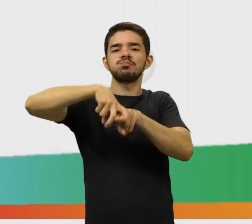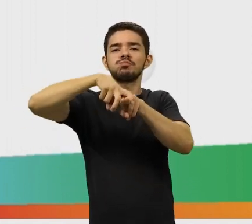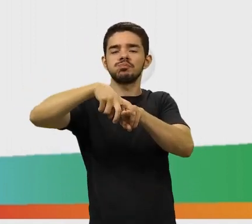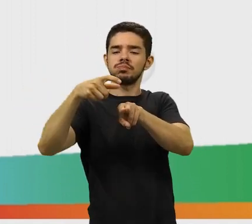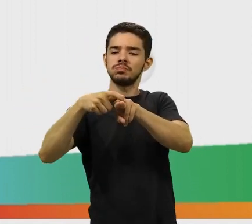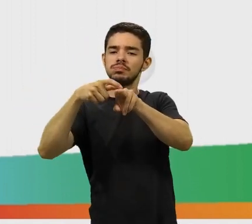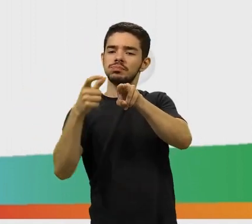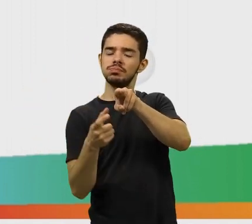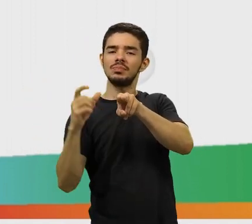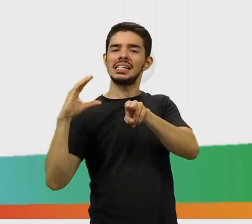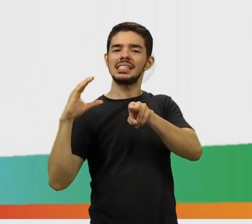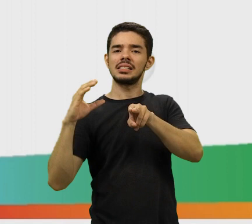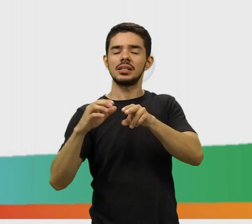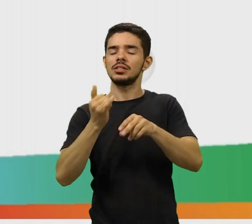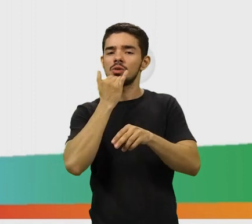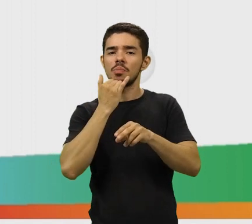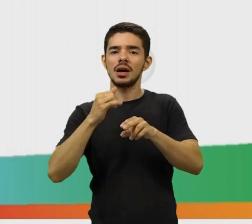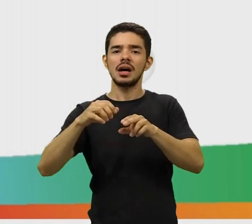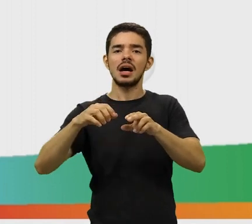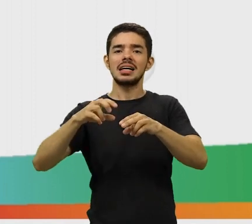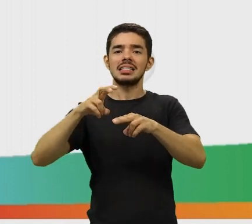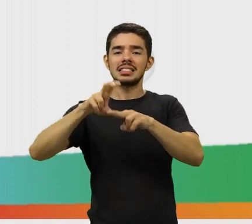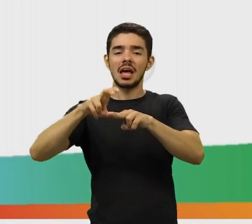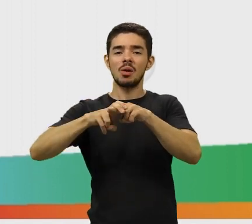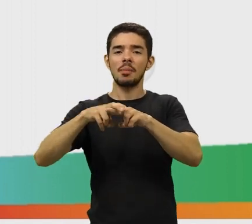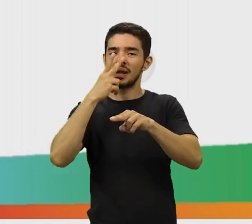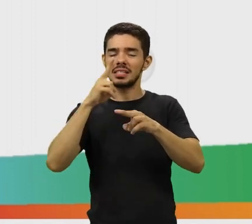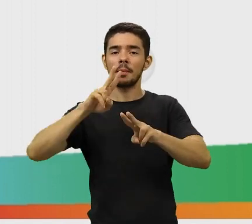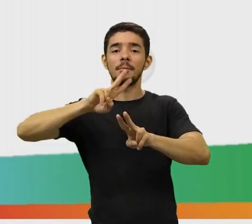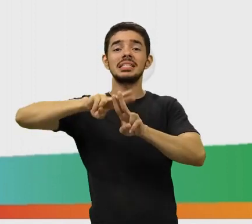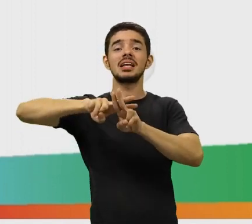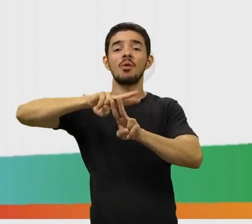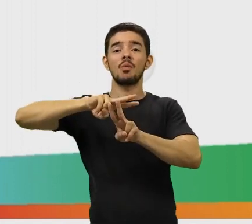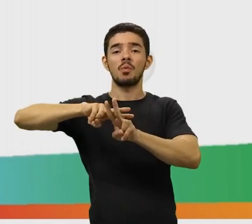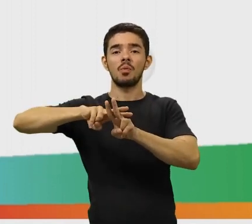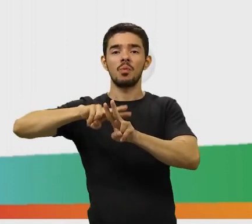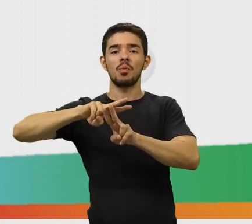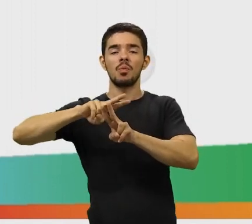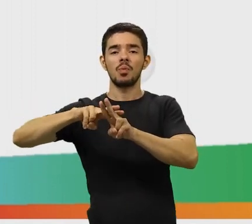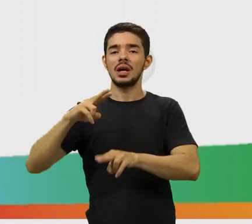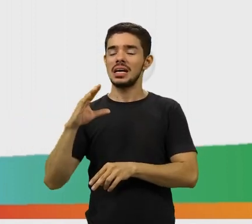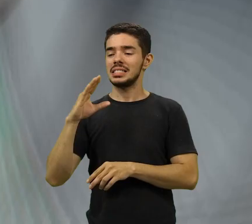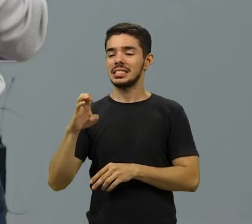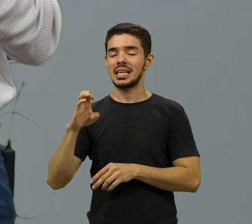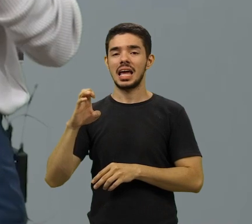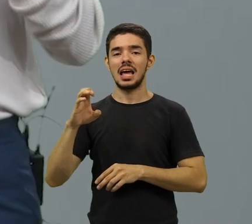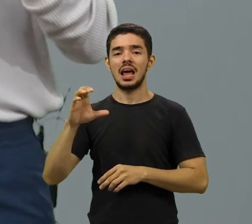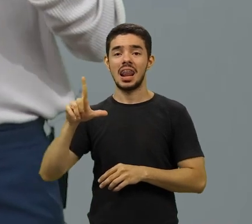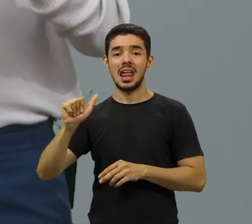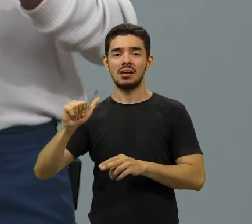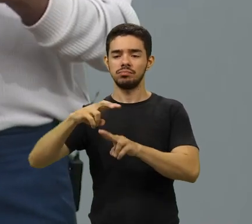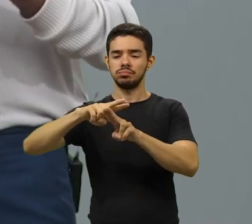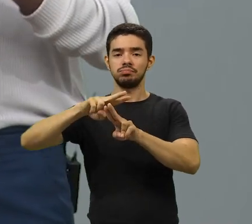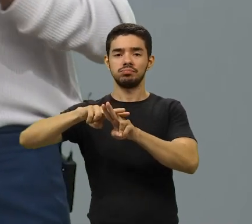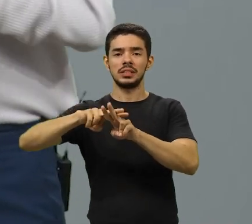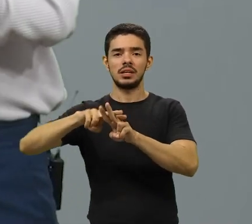porque pareciam células de prisão. A célula é a menor unidade funcional e estrutural